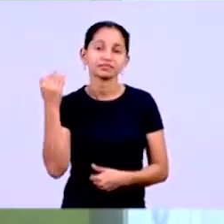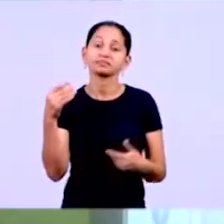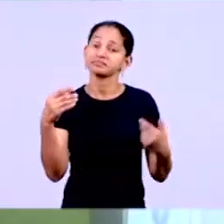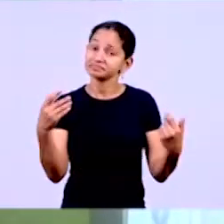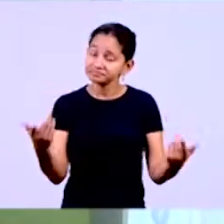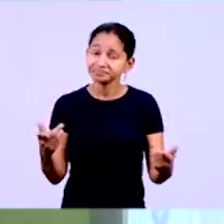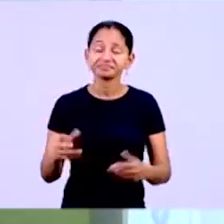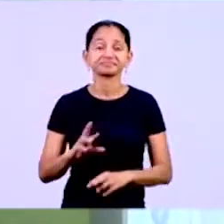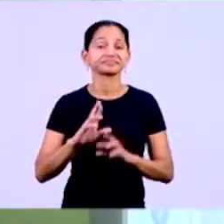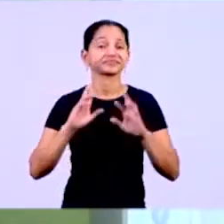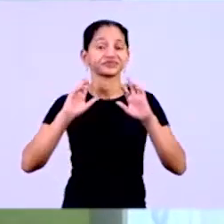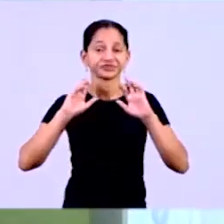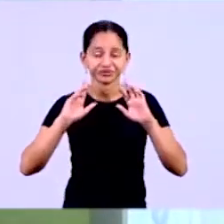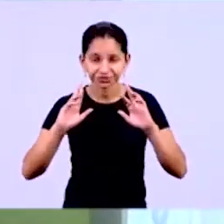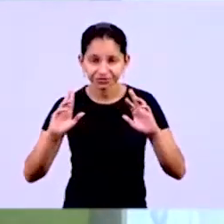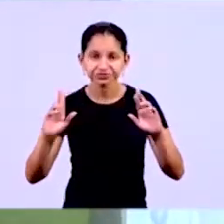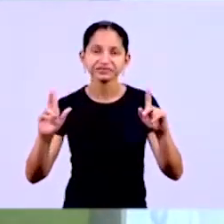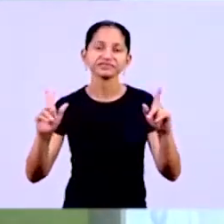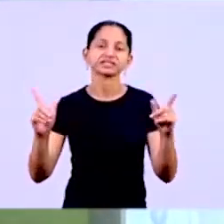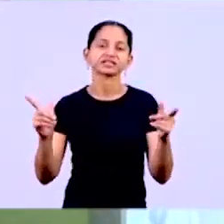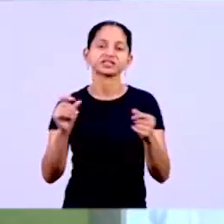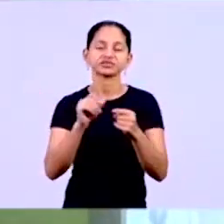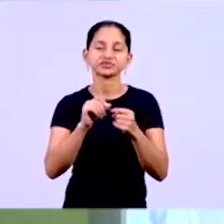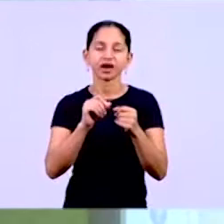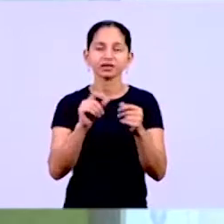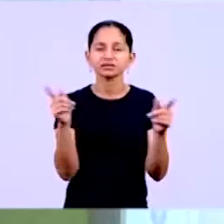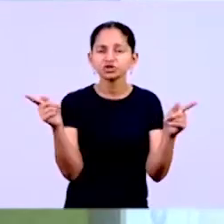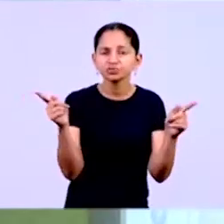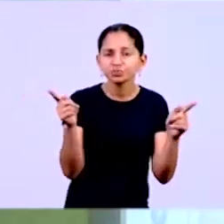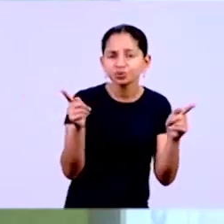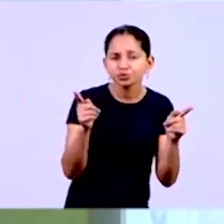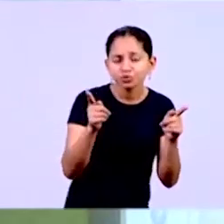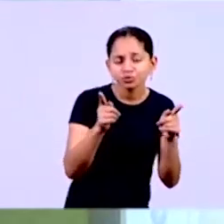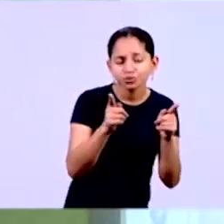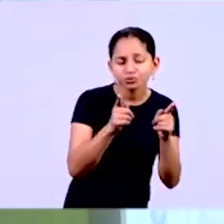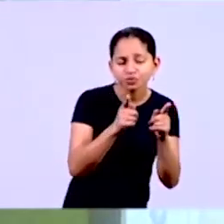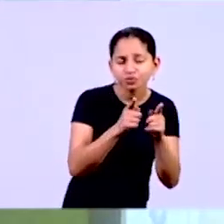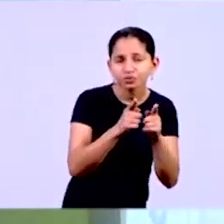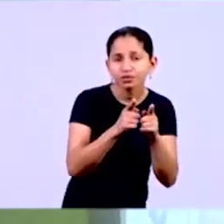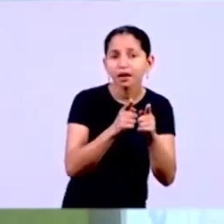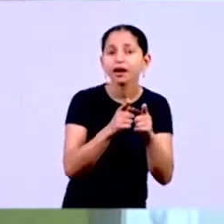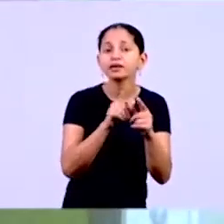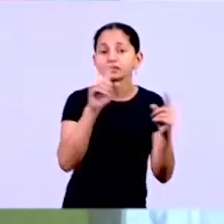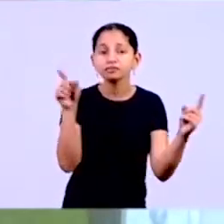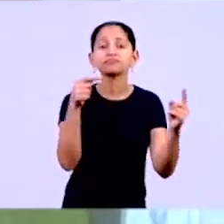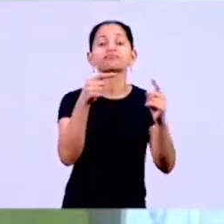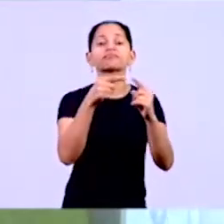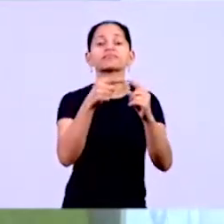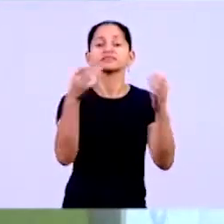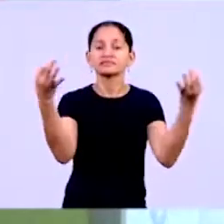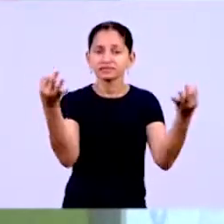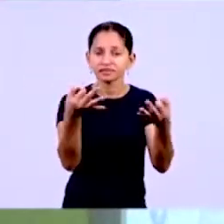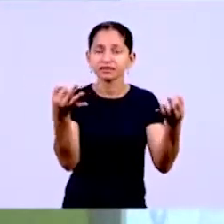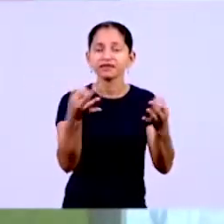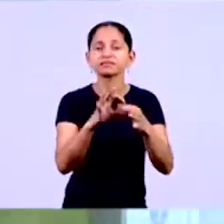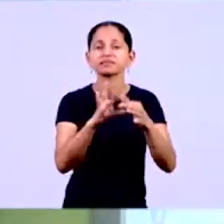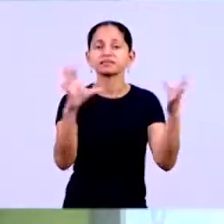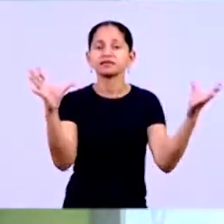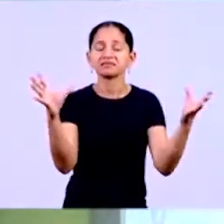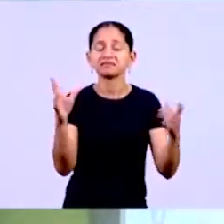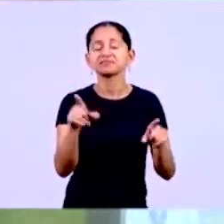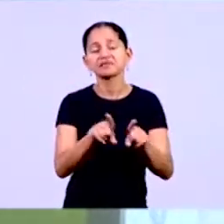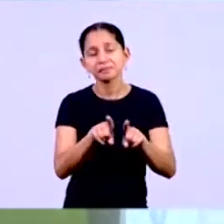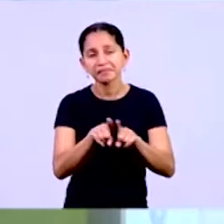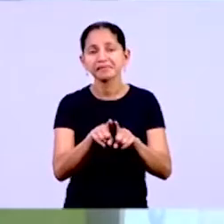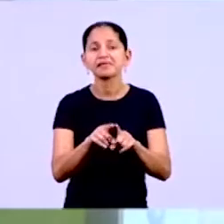Essa é a grande sacada da miniaturização, e não é só de ficar pequeno, ficou mais aberto, ficou mais livre, né? Há